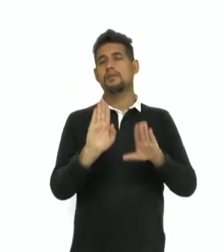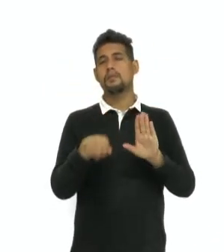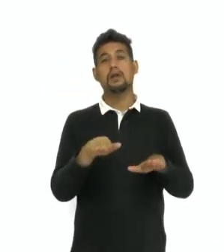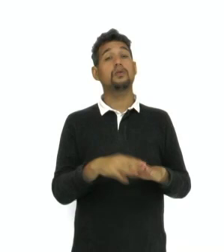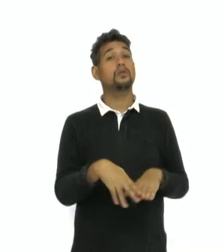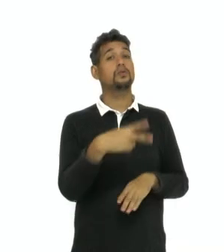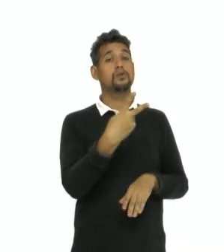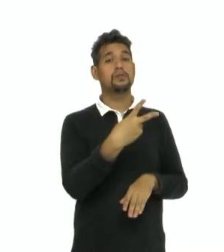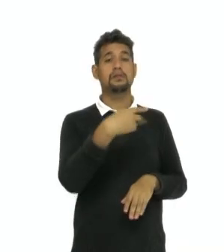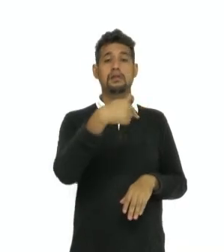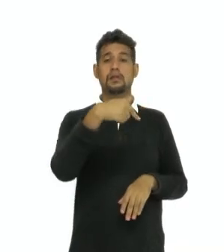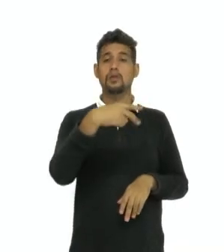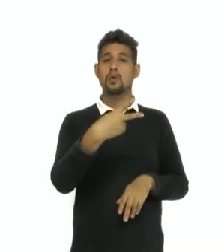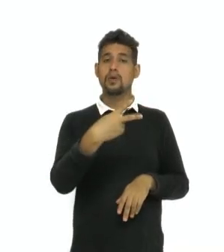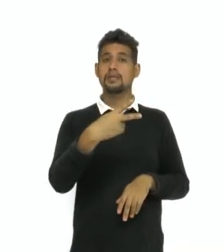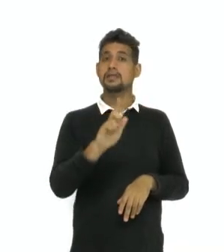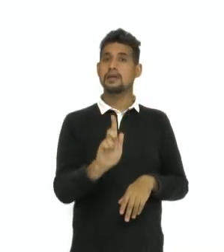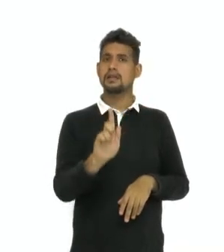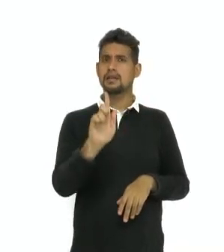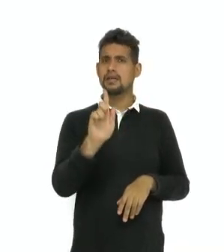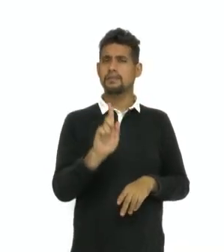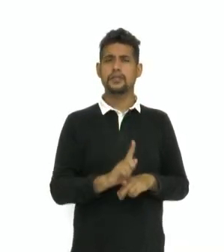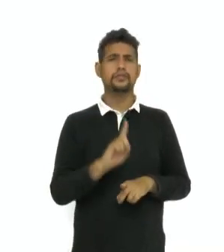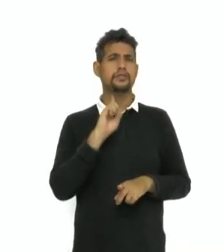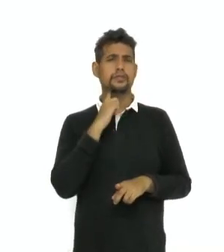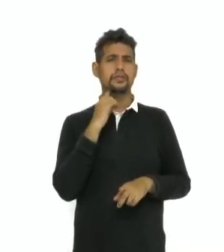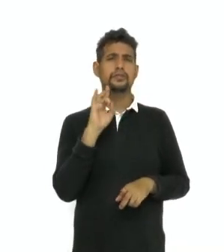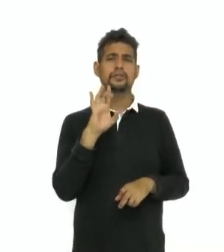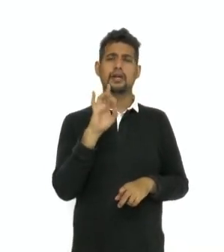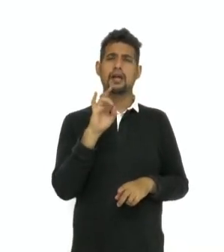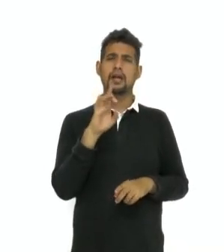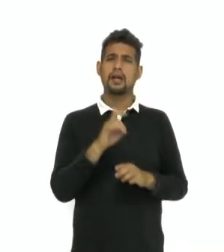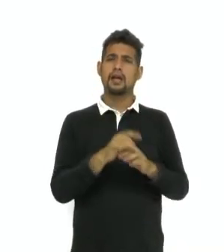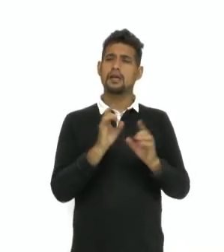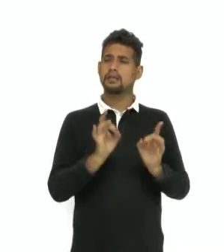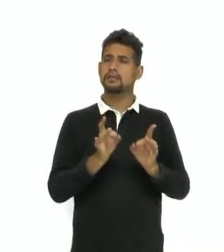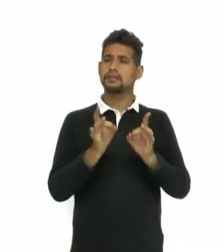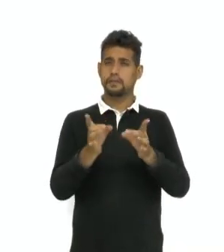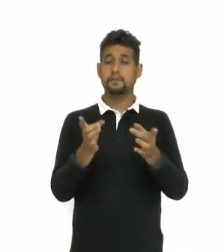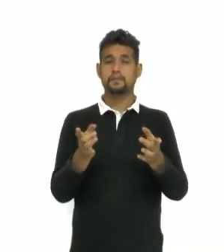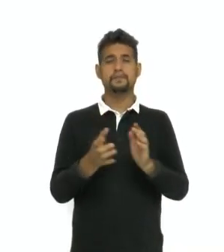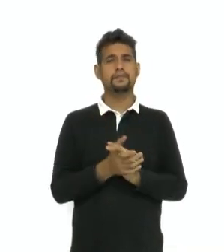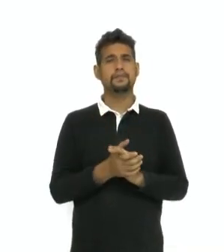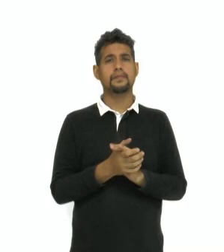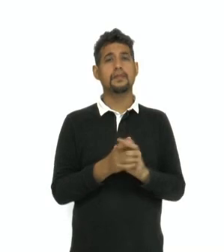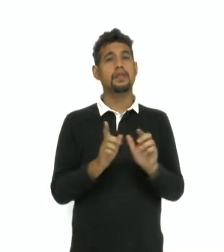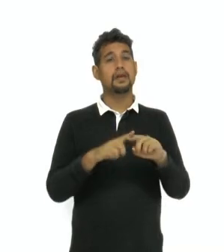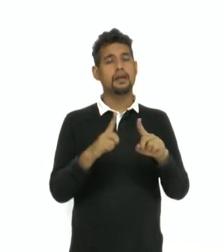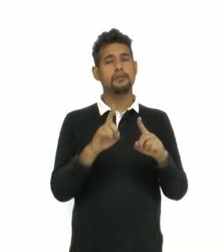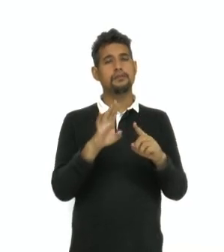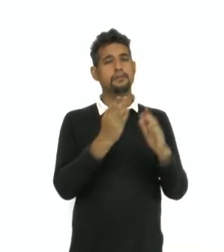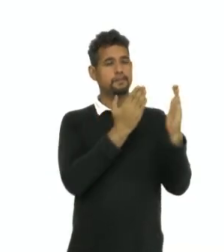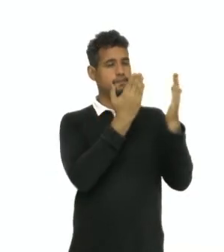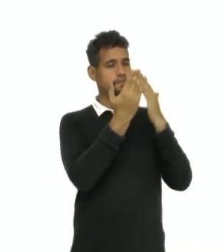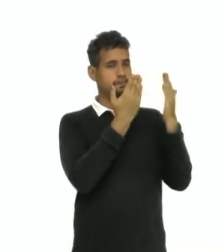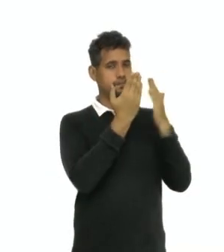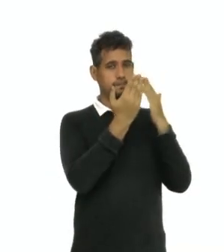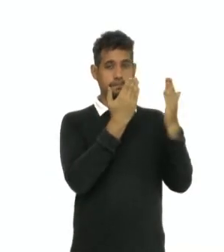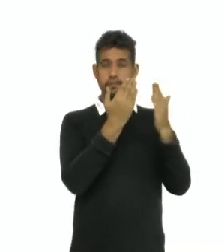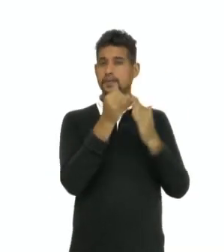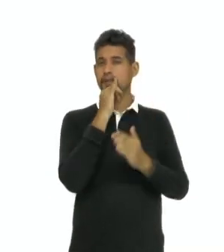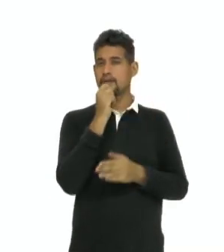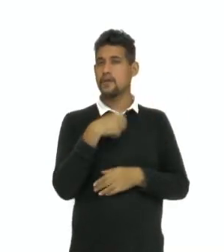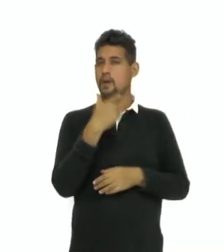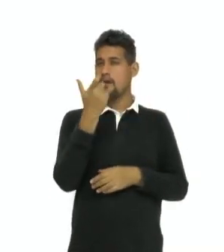gerados 272 gramas de resíduos a cada transação de moedas digitais. Em uma breve comparação, um iPhone